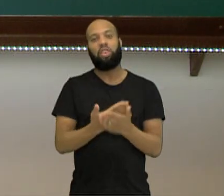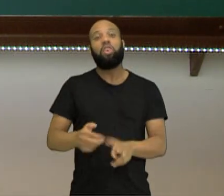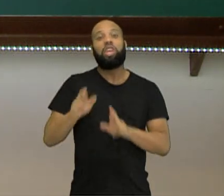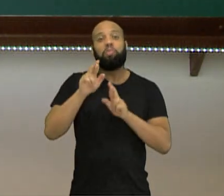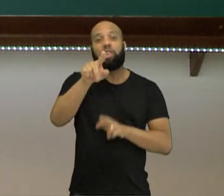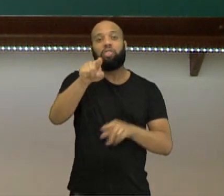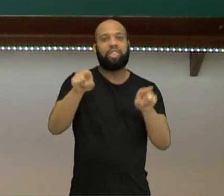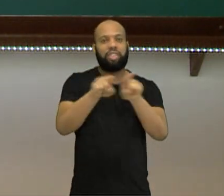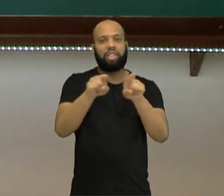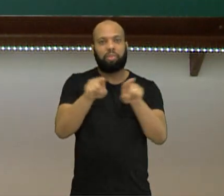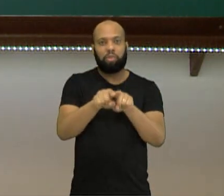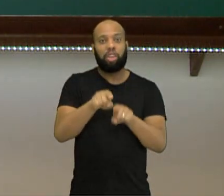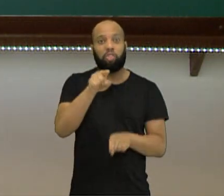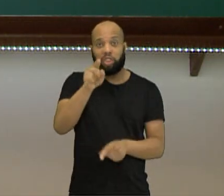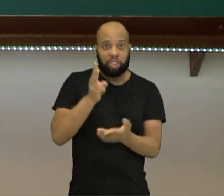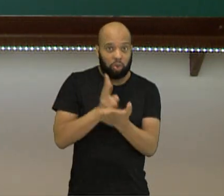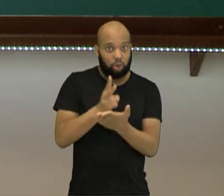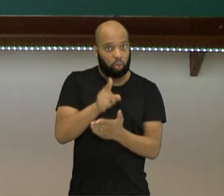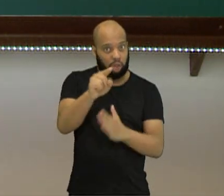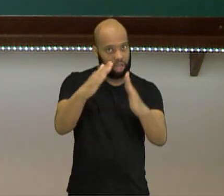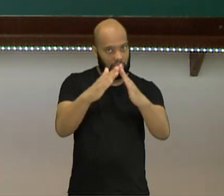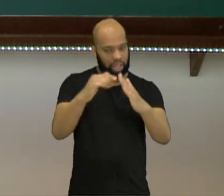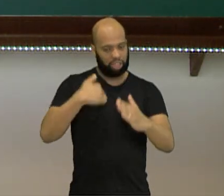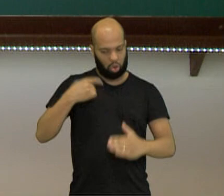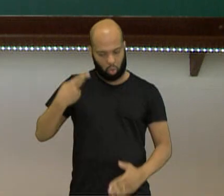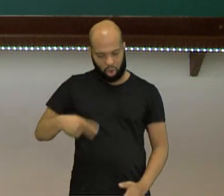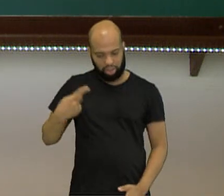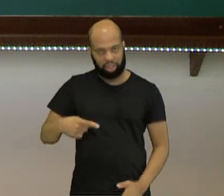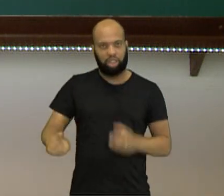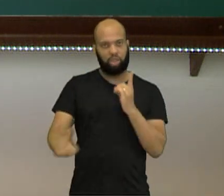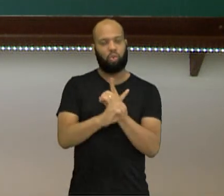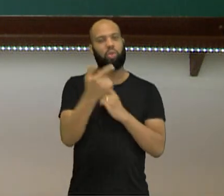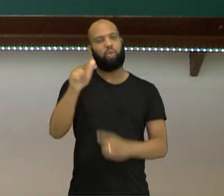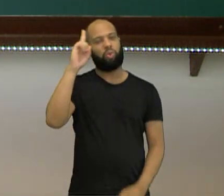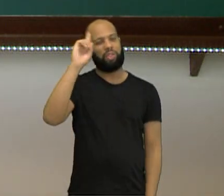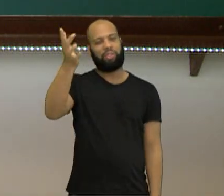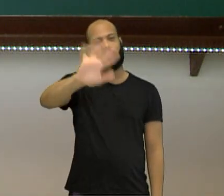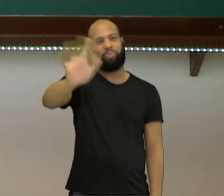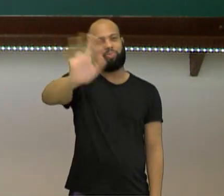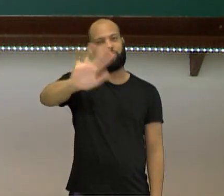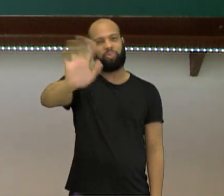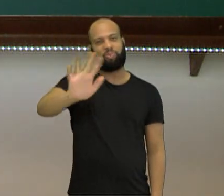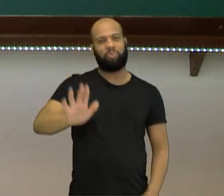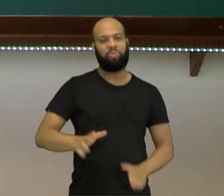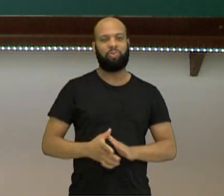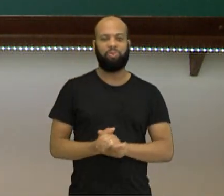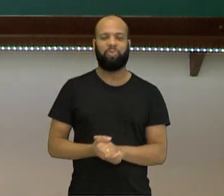tenha gostado. Fica aí, eu fico aqui e nos encontramos. Até mais!